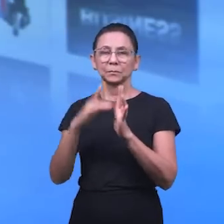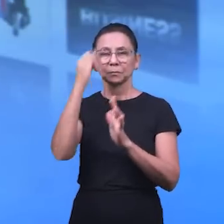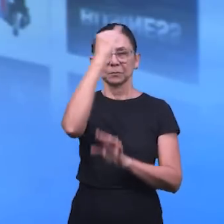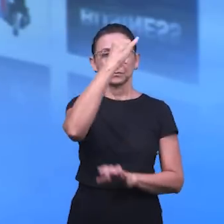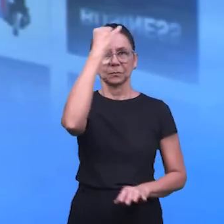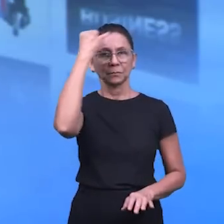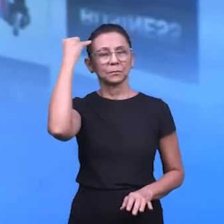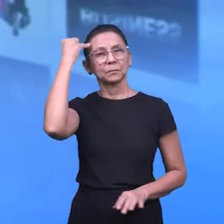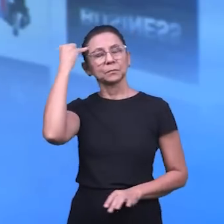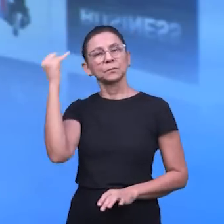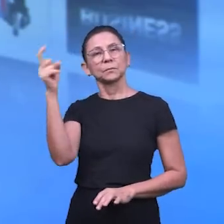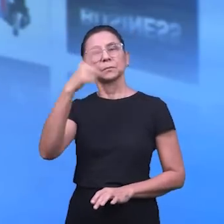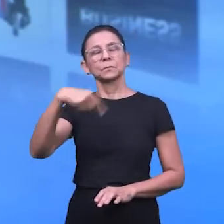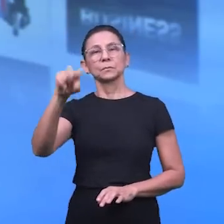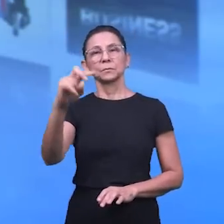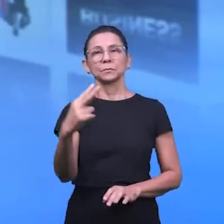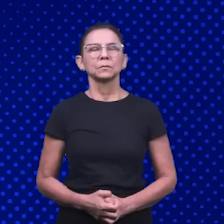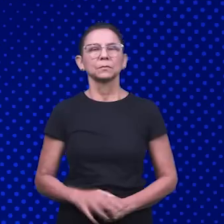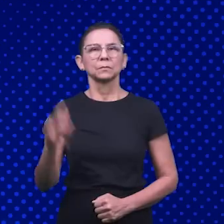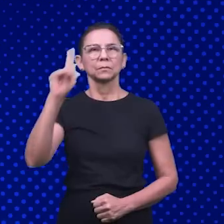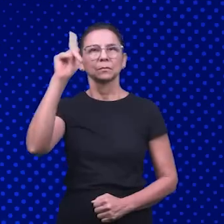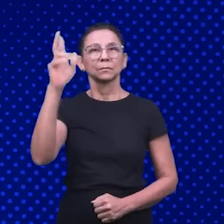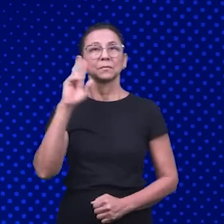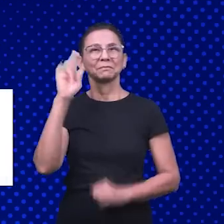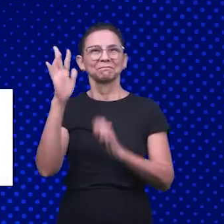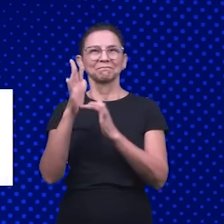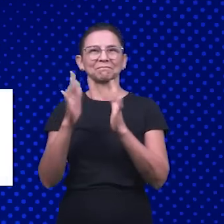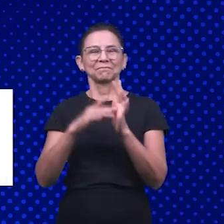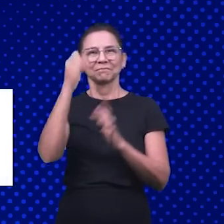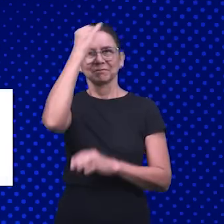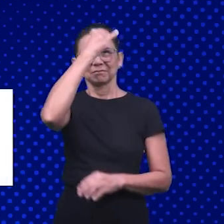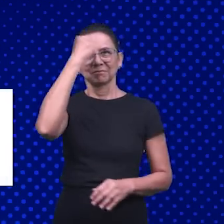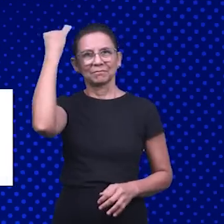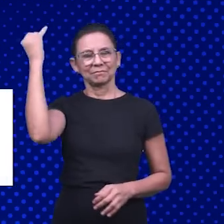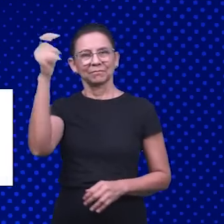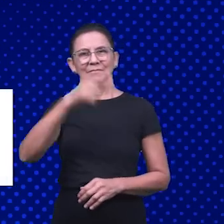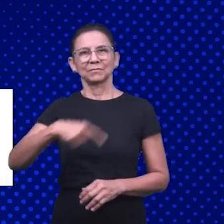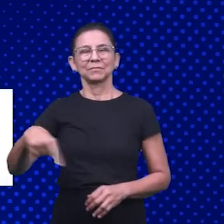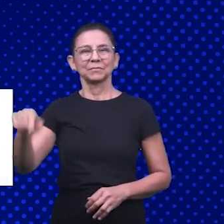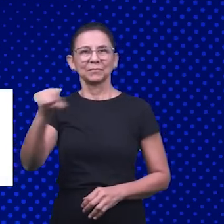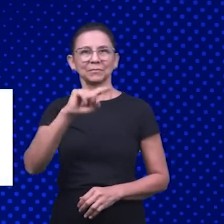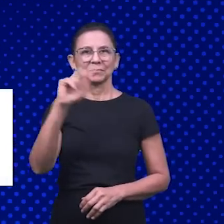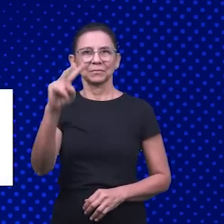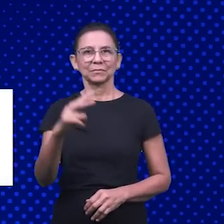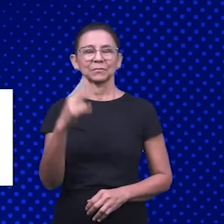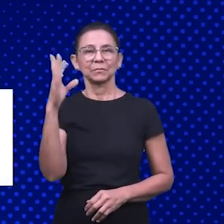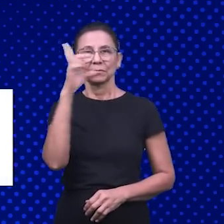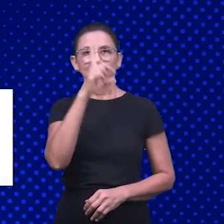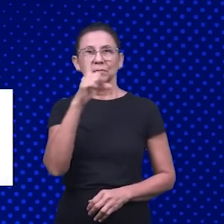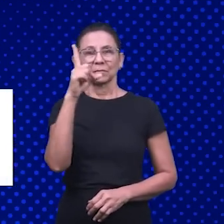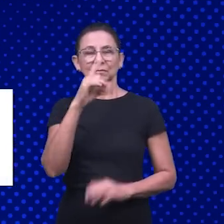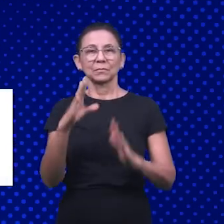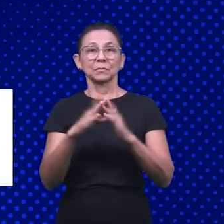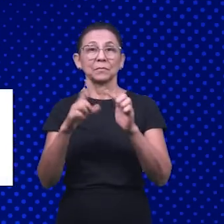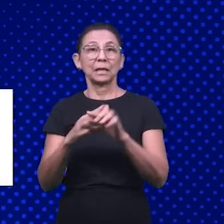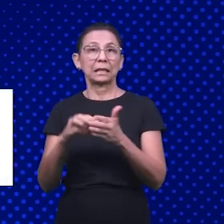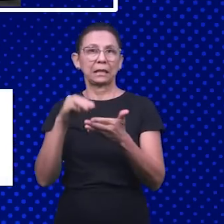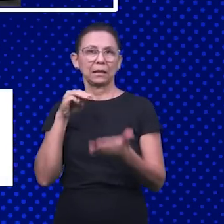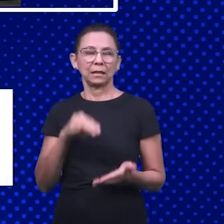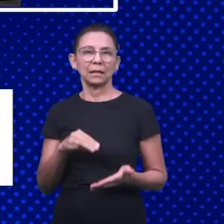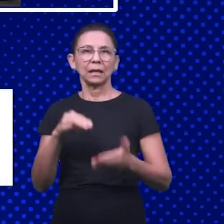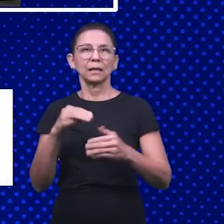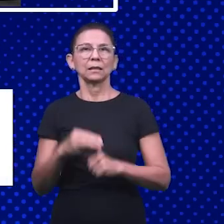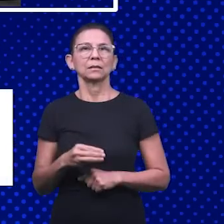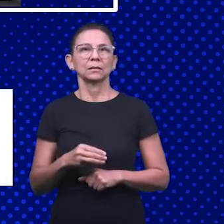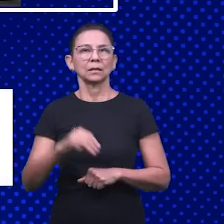É com você, minha irmã, Pai do Senhor Jesus. A paz do Senhor Jesus, Jorge e demais irmãos. Neste domingo, a Igreja Cristã Maranata